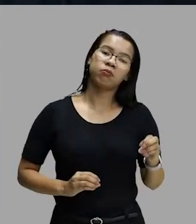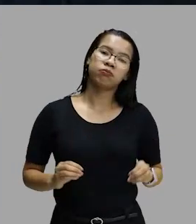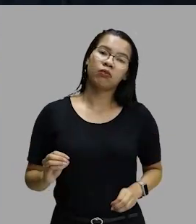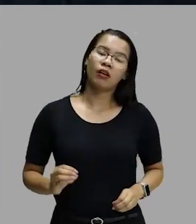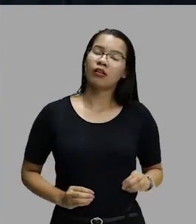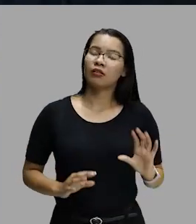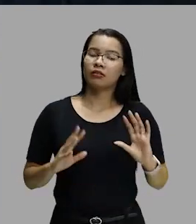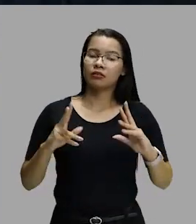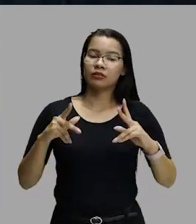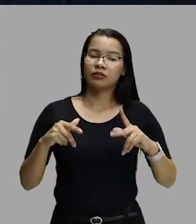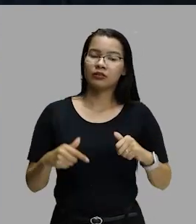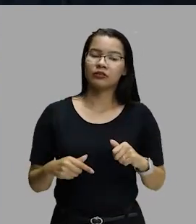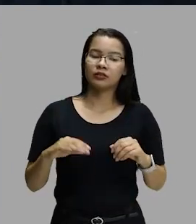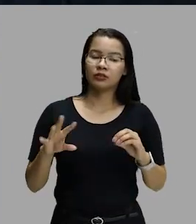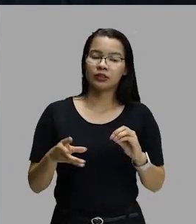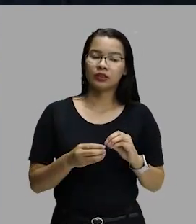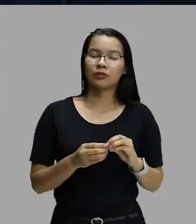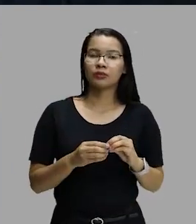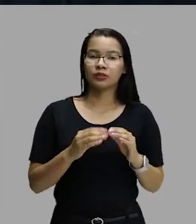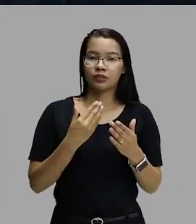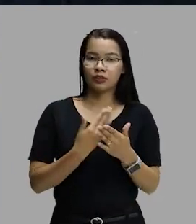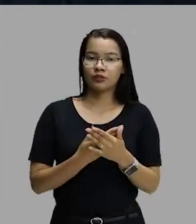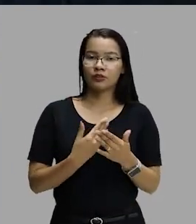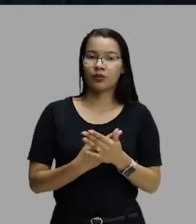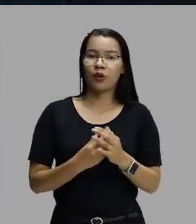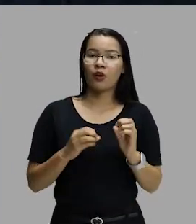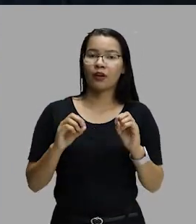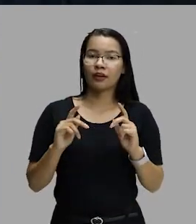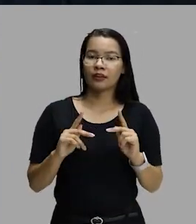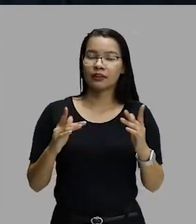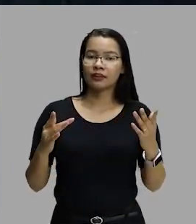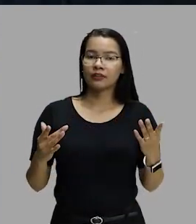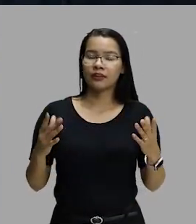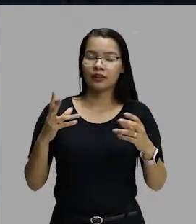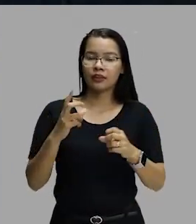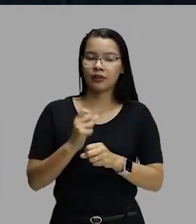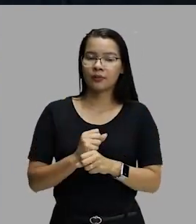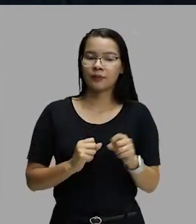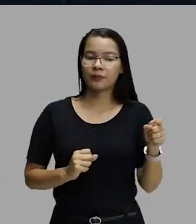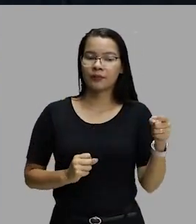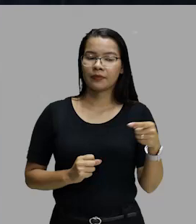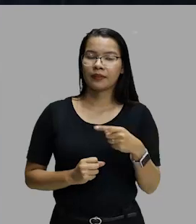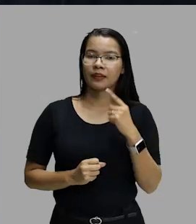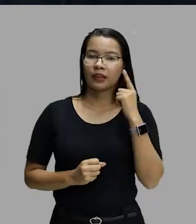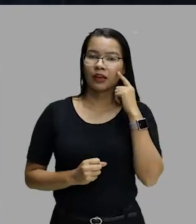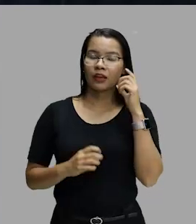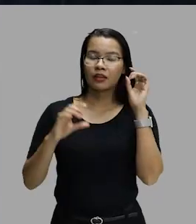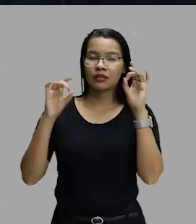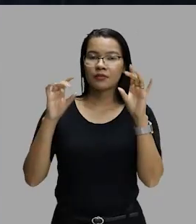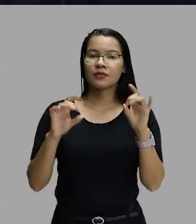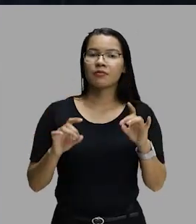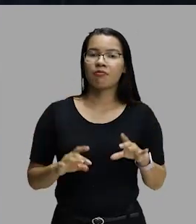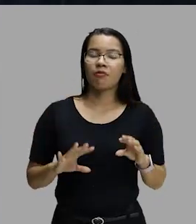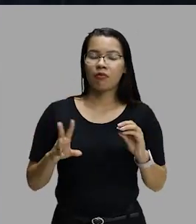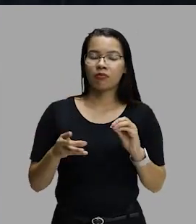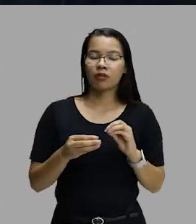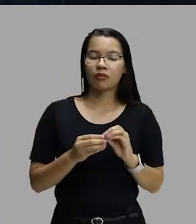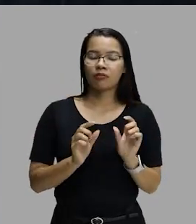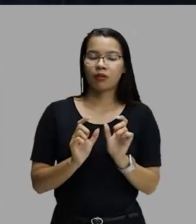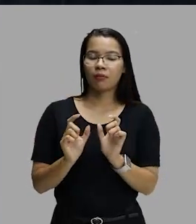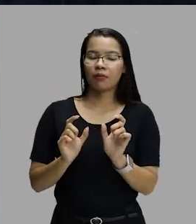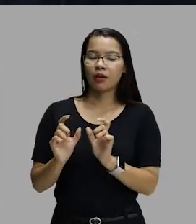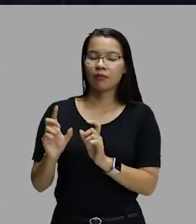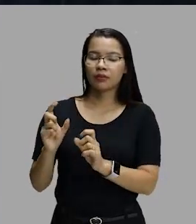dentro do seu campo de estudo, tá certo? Então, o resumo é isso. Ideias principais colocadas no papel de